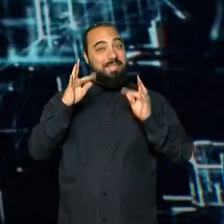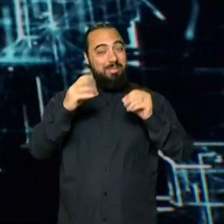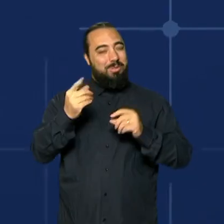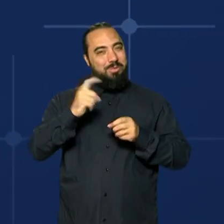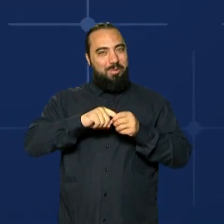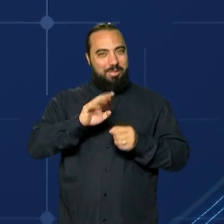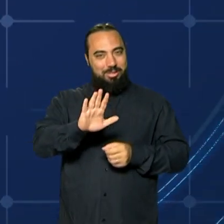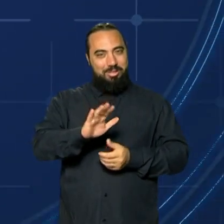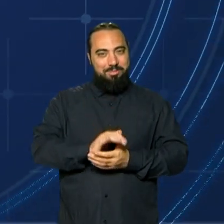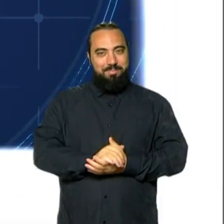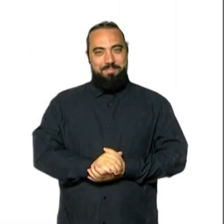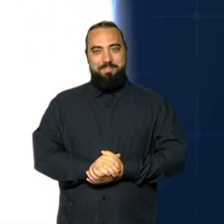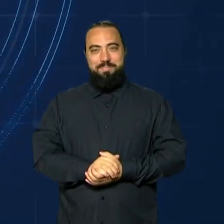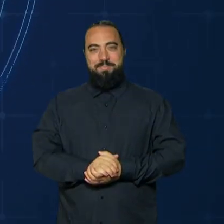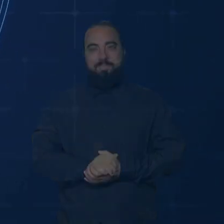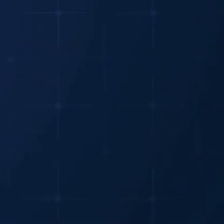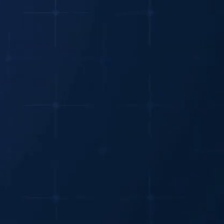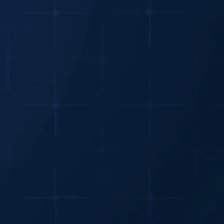já.